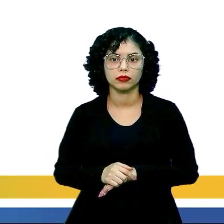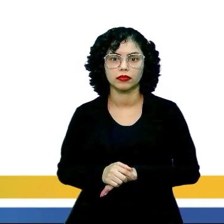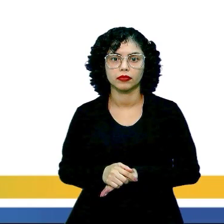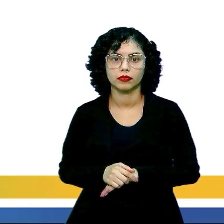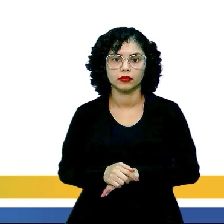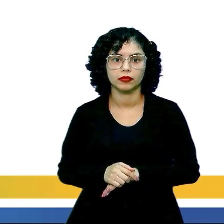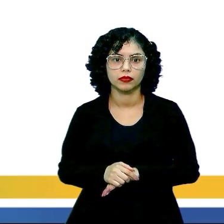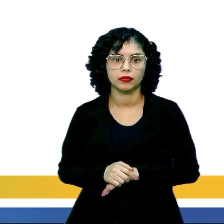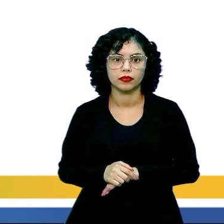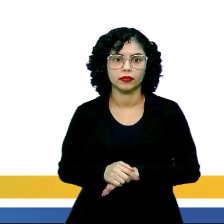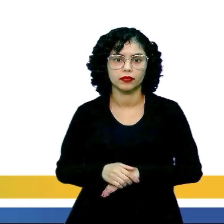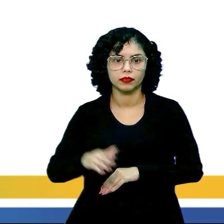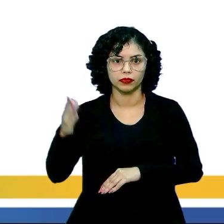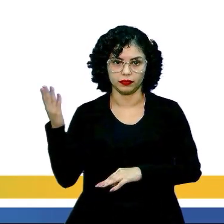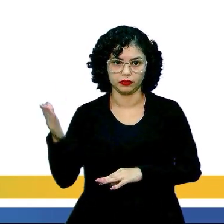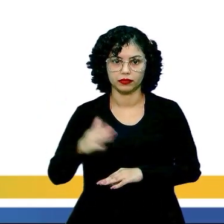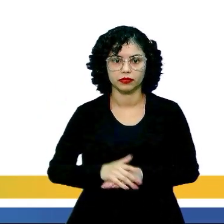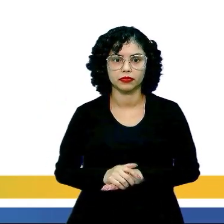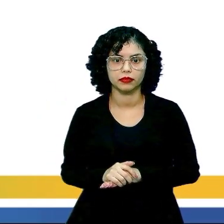questão.